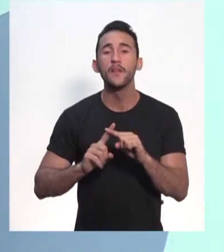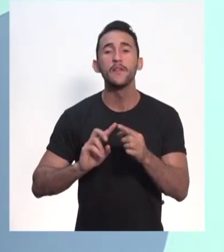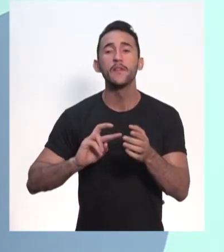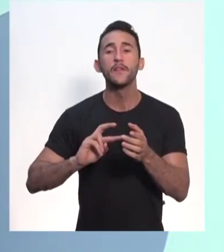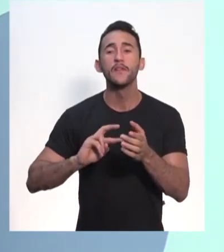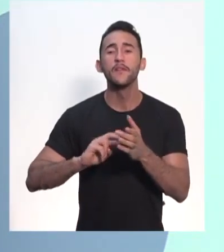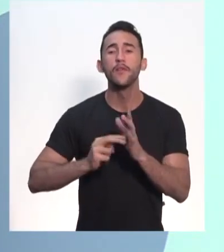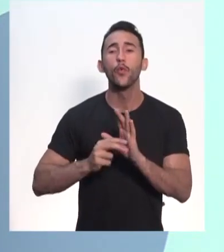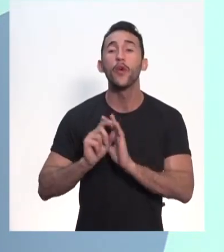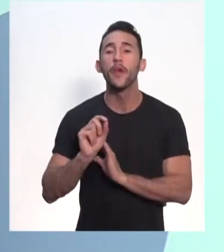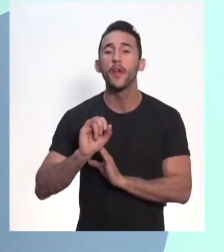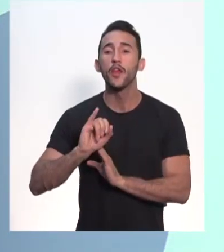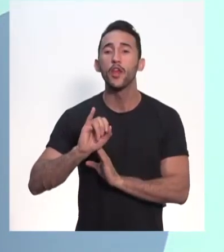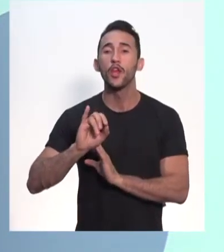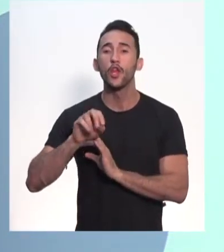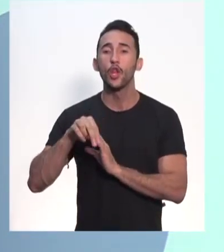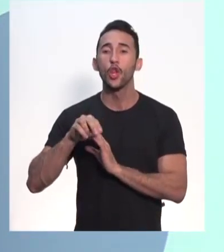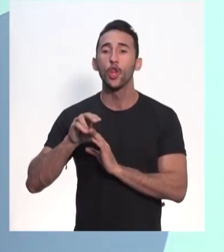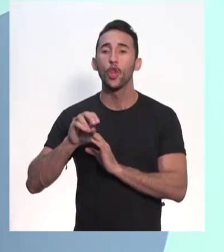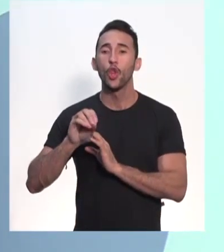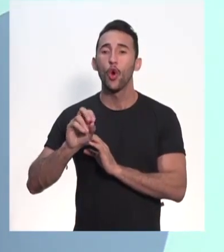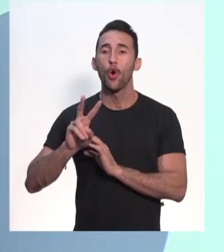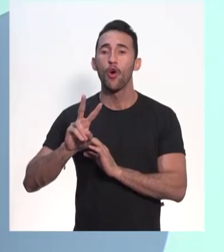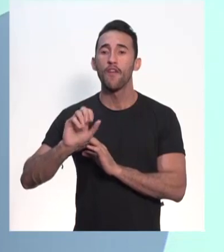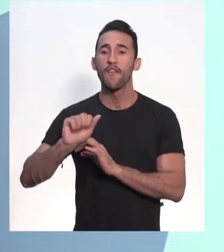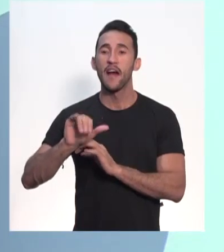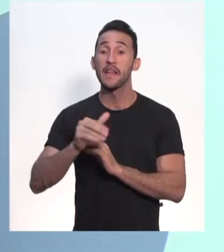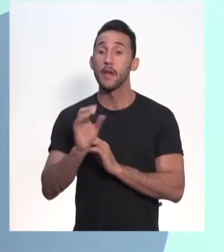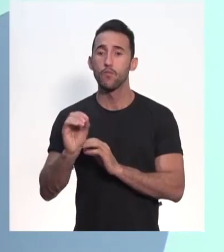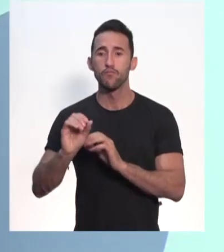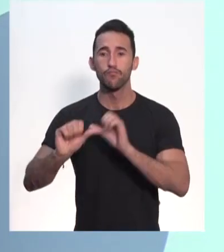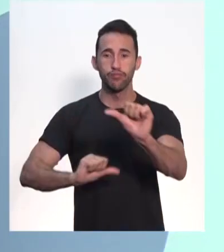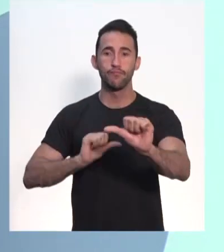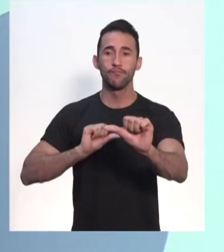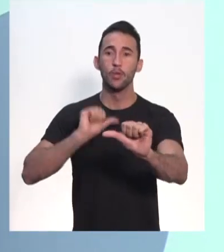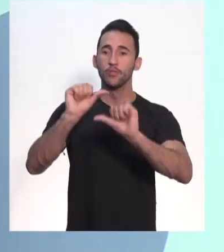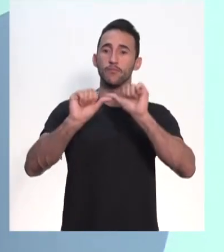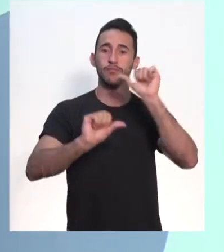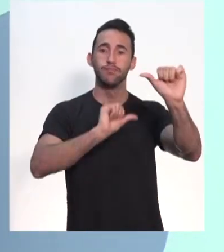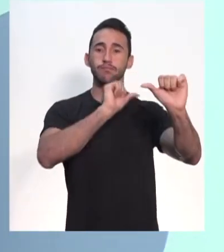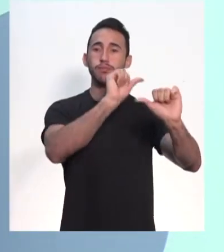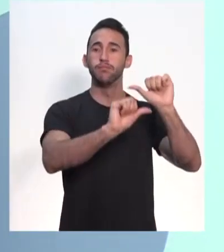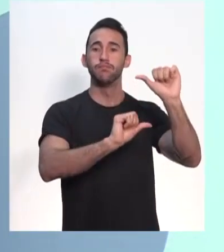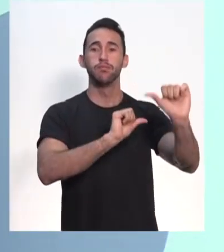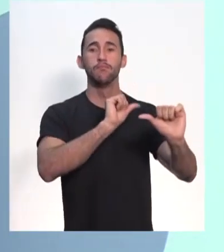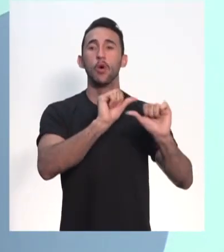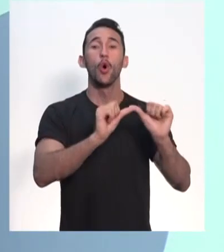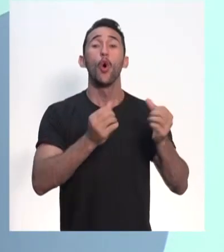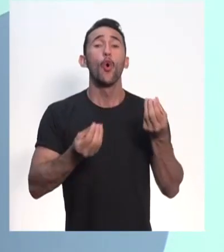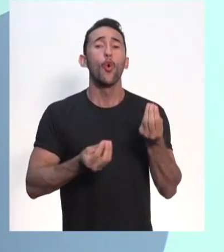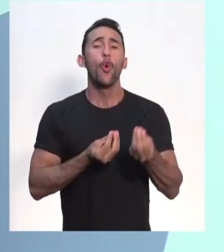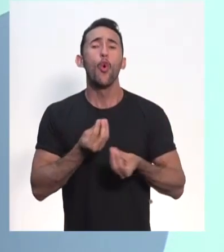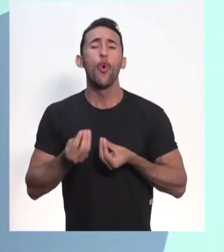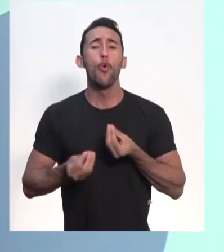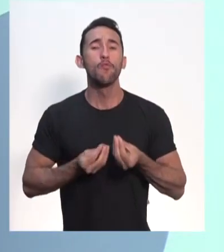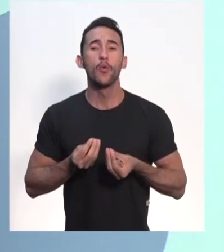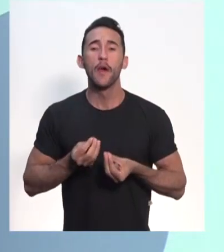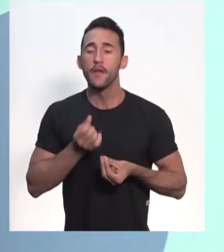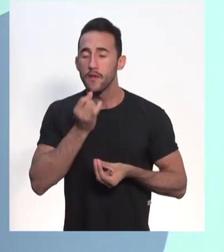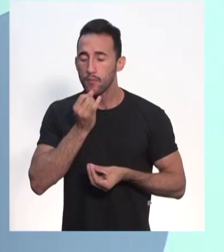oral na língua inglesa. Então, a gente vai focar no uso. Posso focar, olhando aí